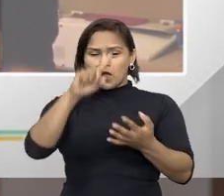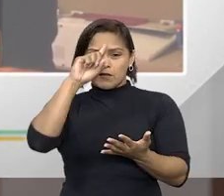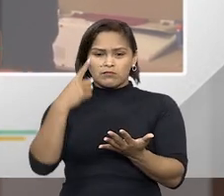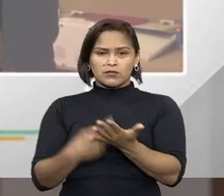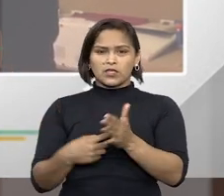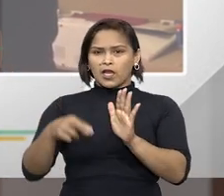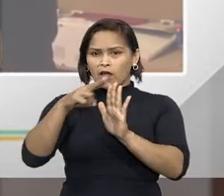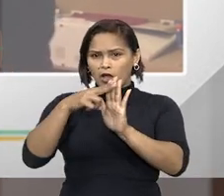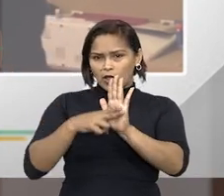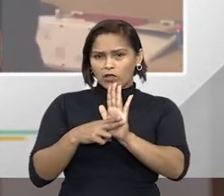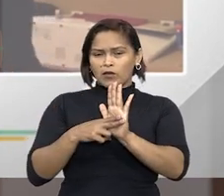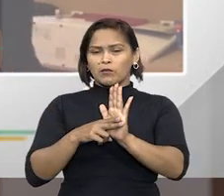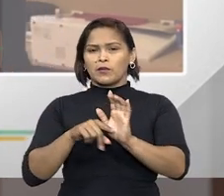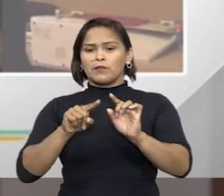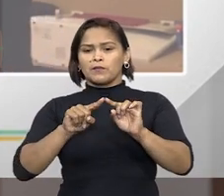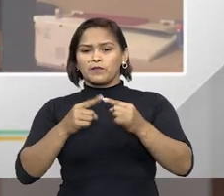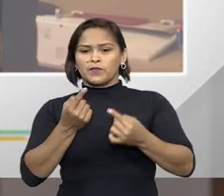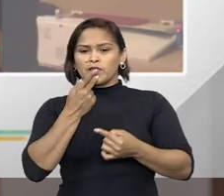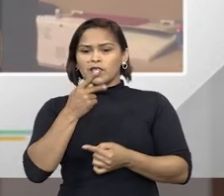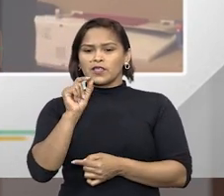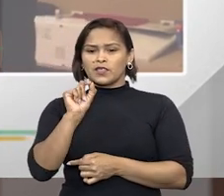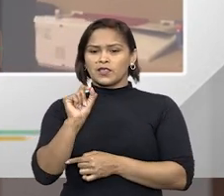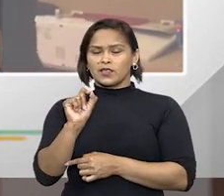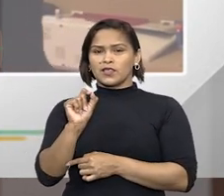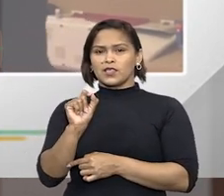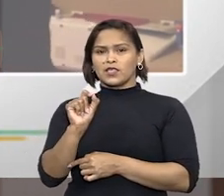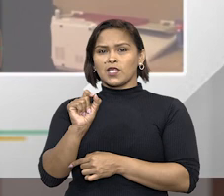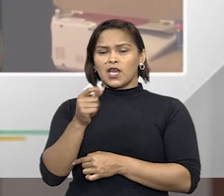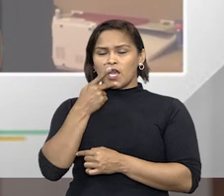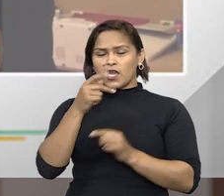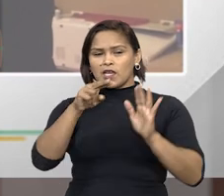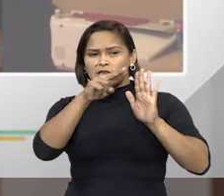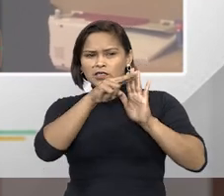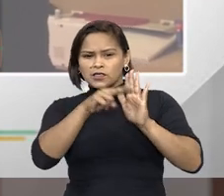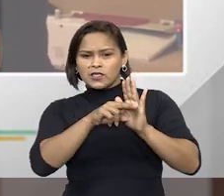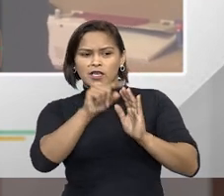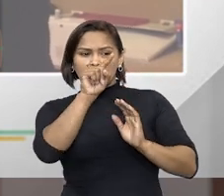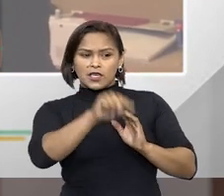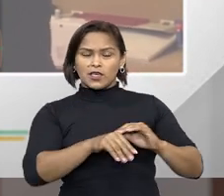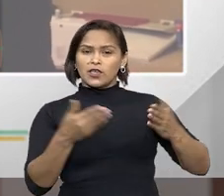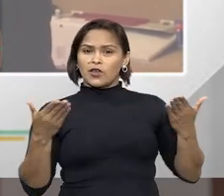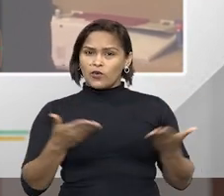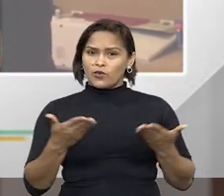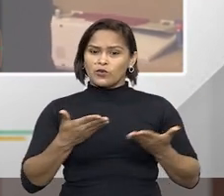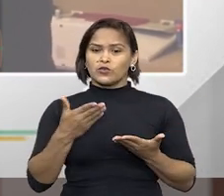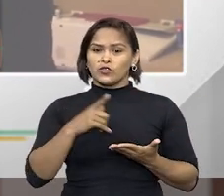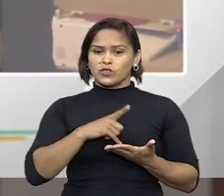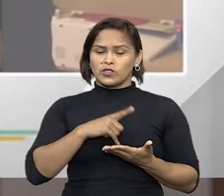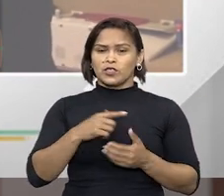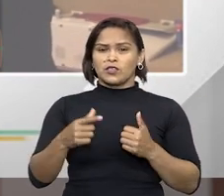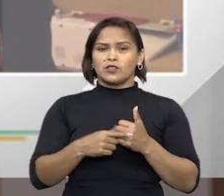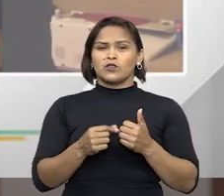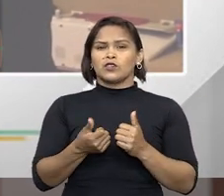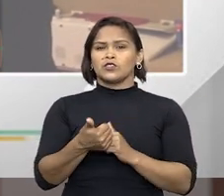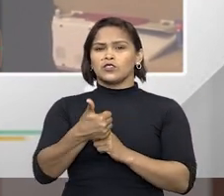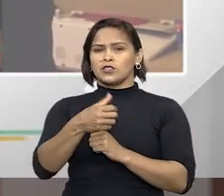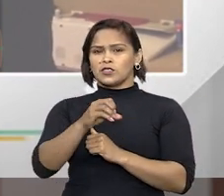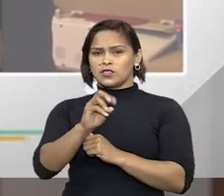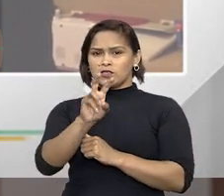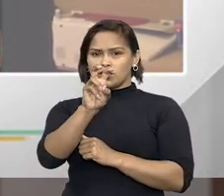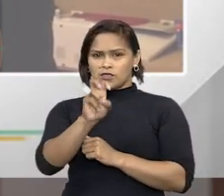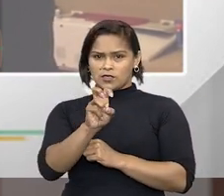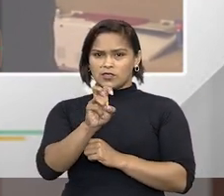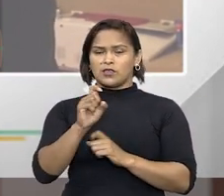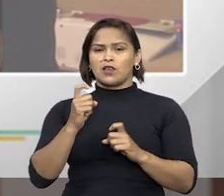Então, esse dispositivo que está lá no artigo 105, né, na